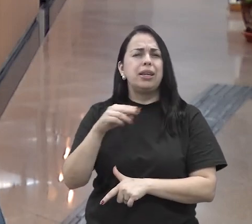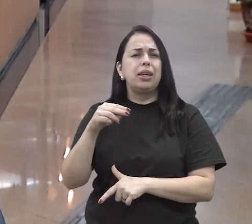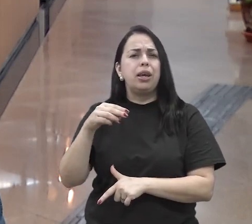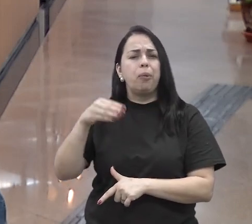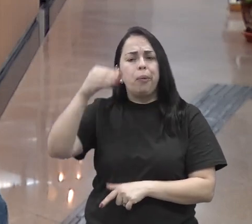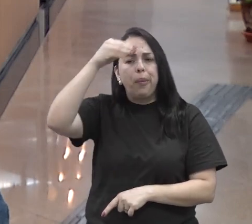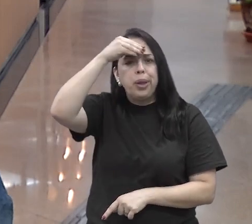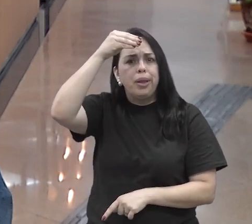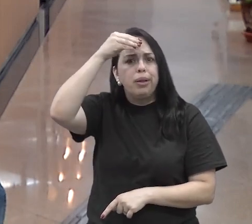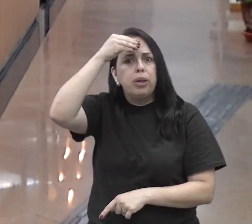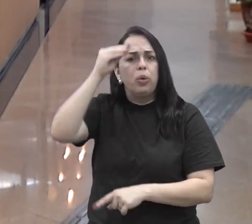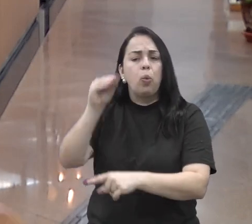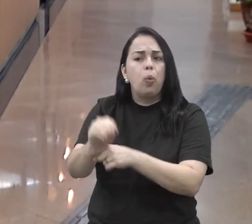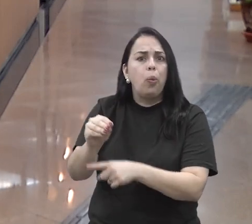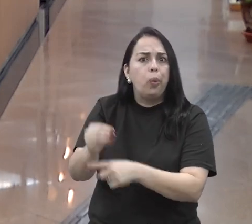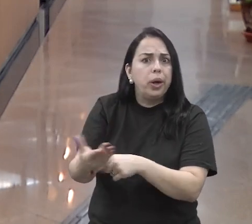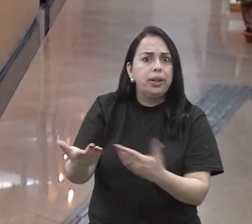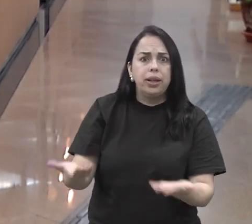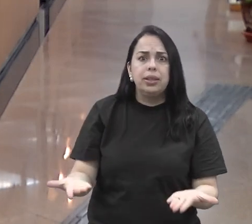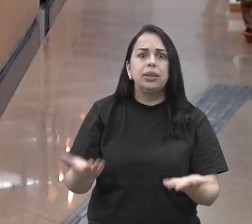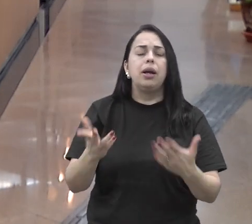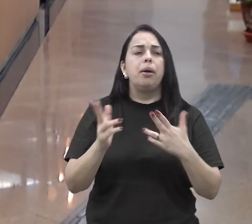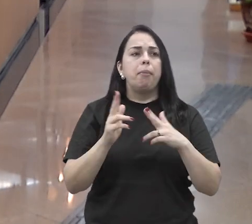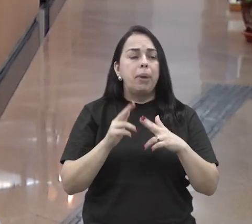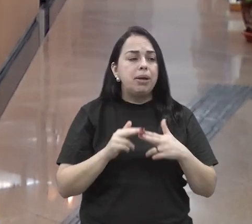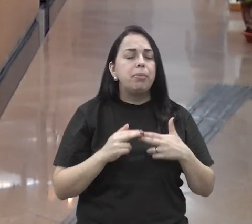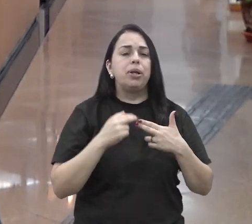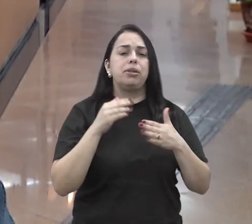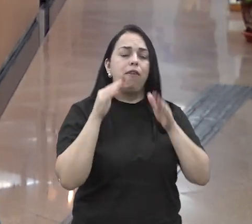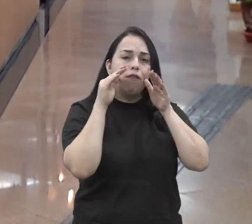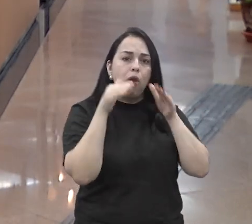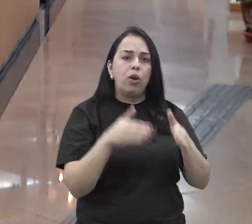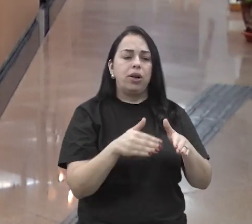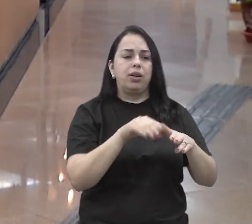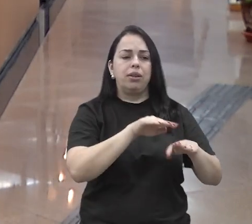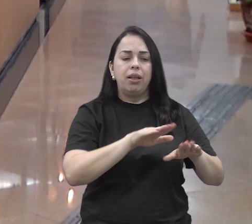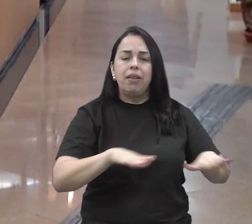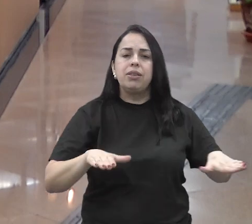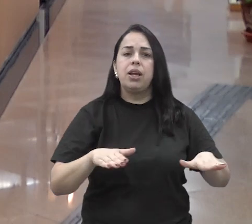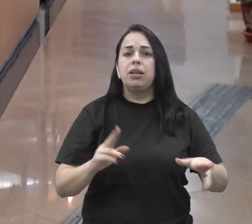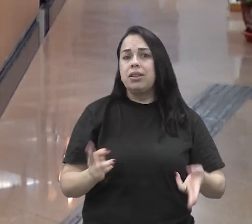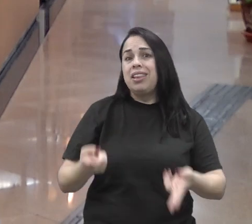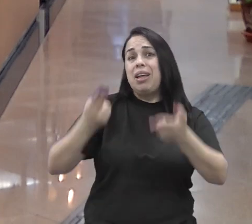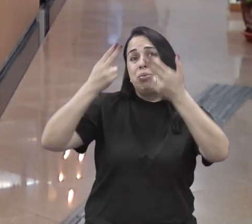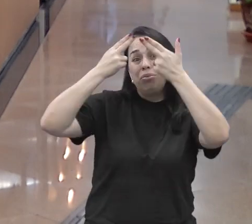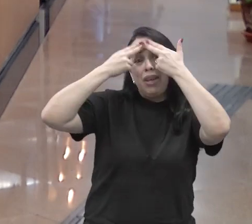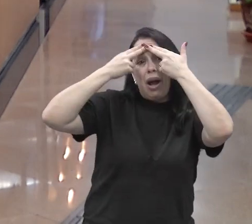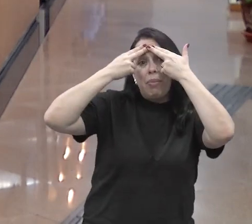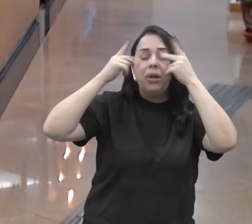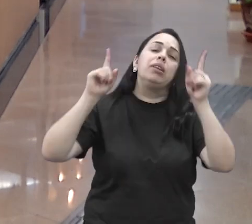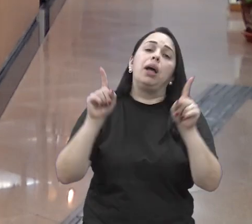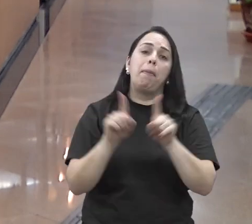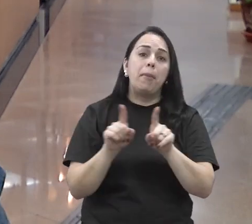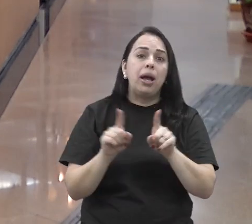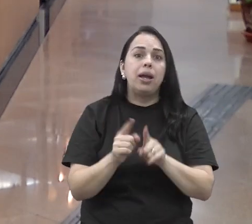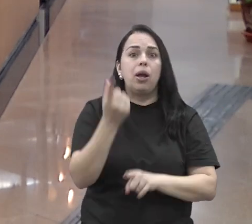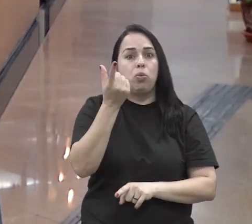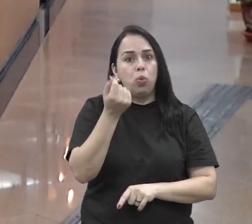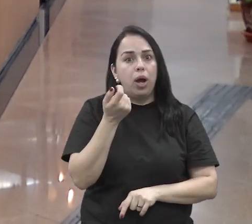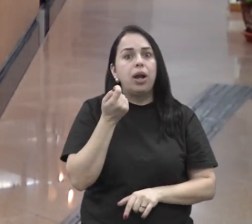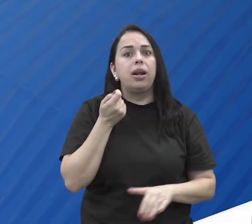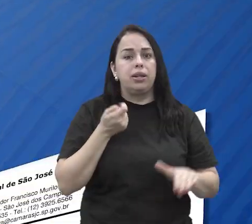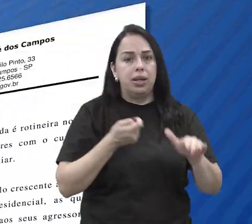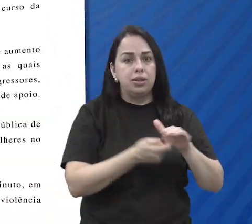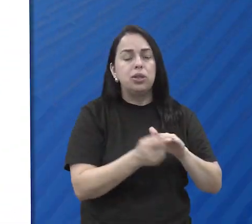com sobrinhos. Então, pensando nas crianças que já têm o trauma psicológico, agora o financeiro precisa pelo menos arcar